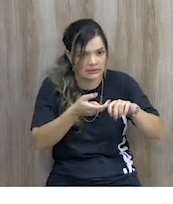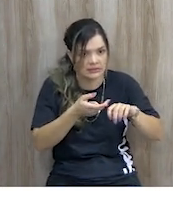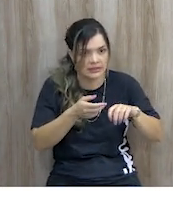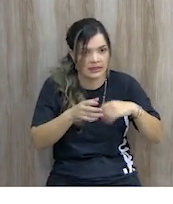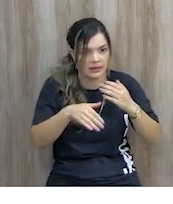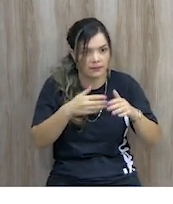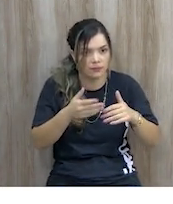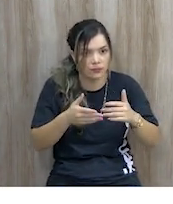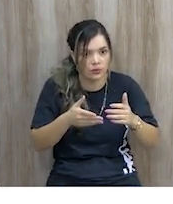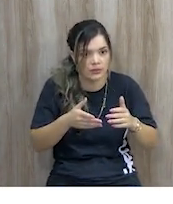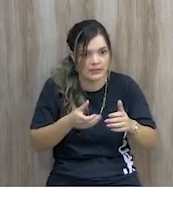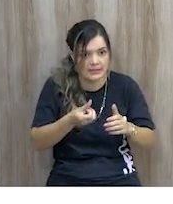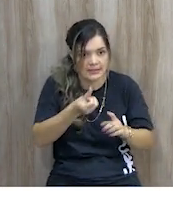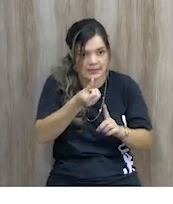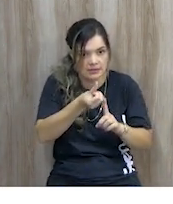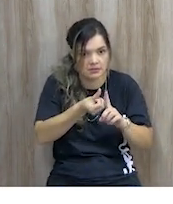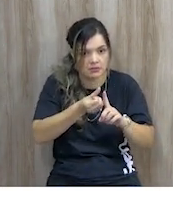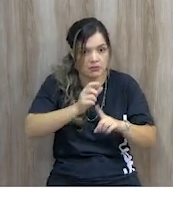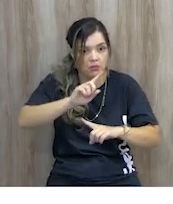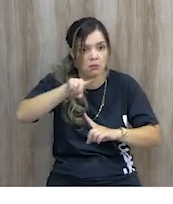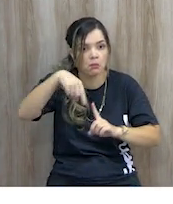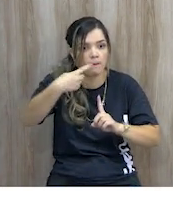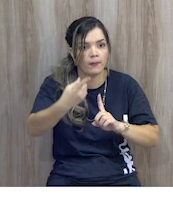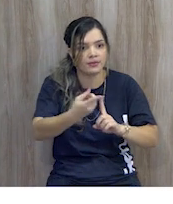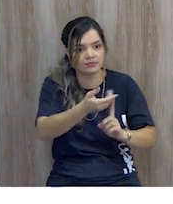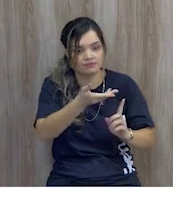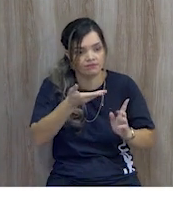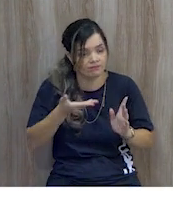o resultado de 6 meses do paciente.